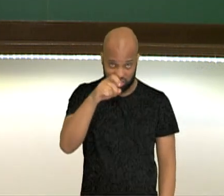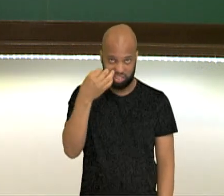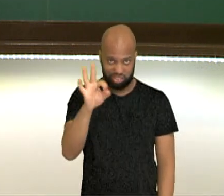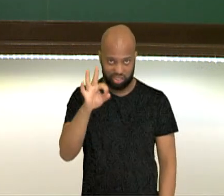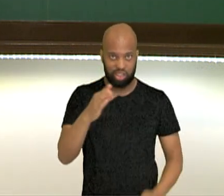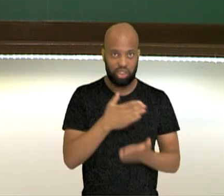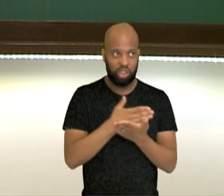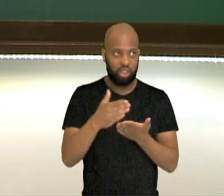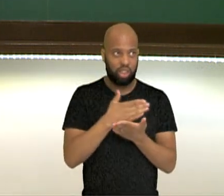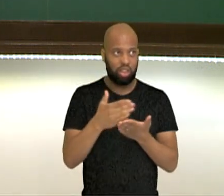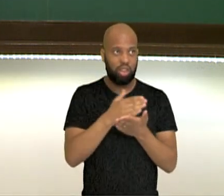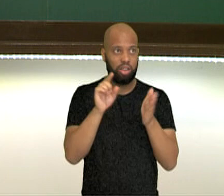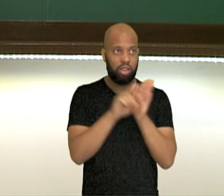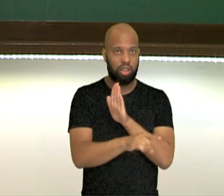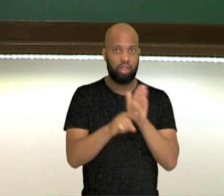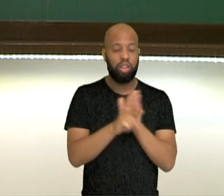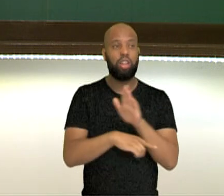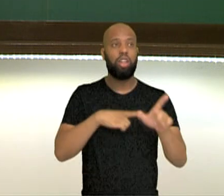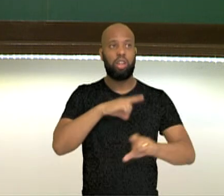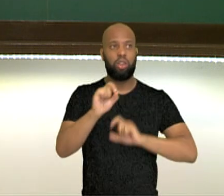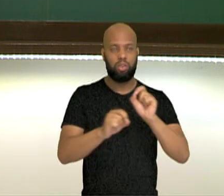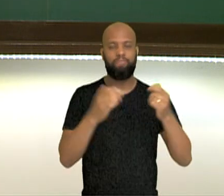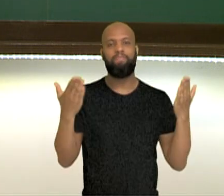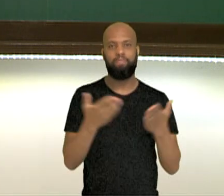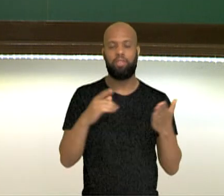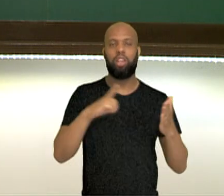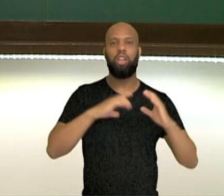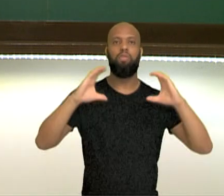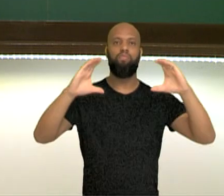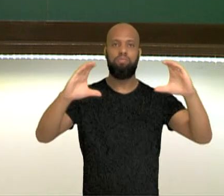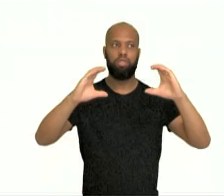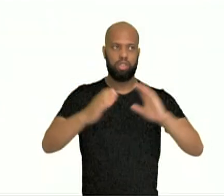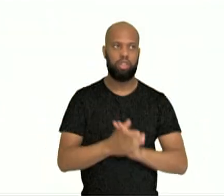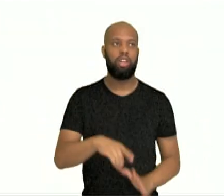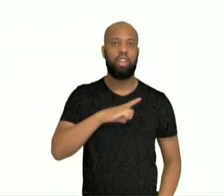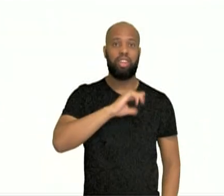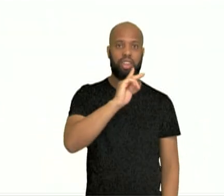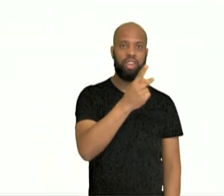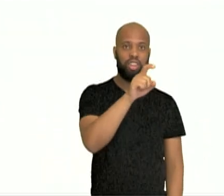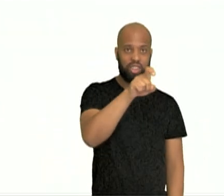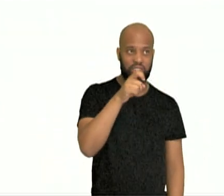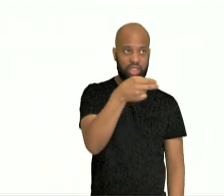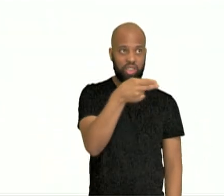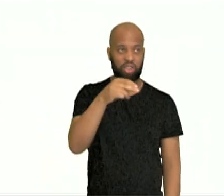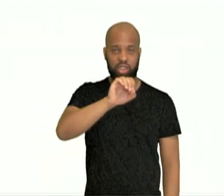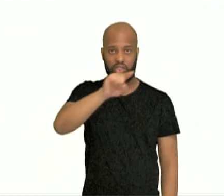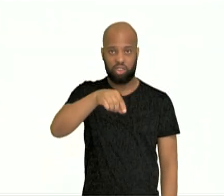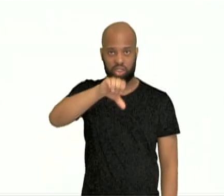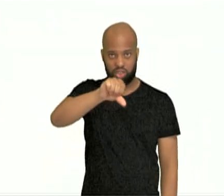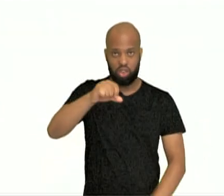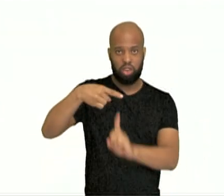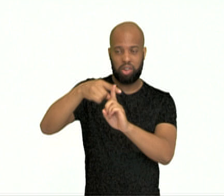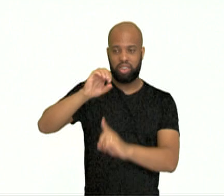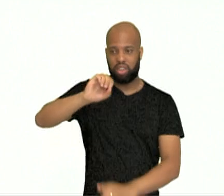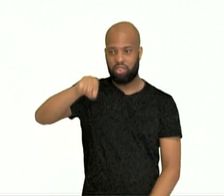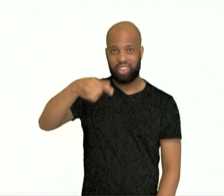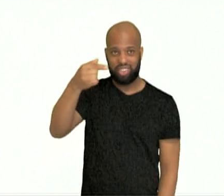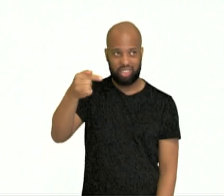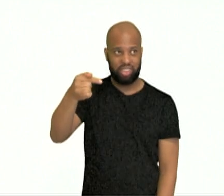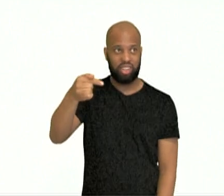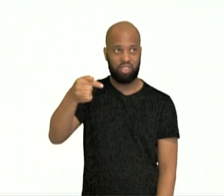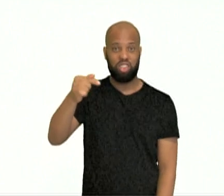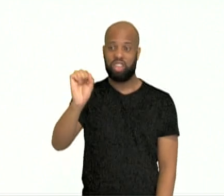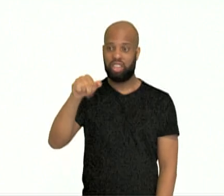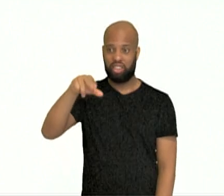melhor, no início do problema, a gente tem exatamente essa função aqui. H de x é igual a 0,9 mais 0,7